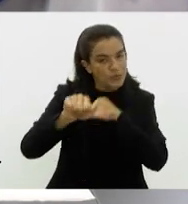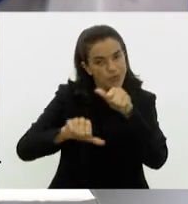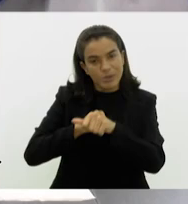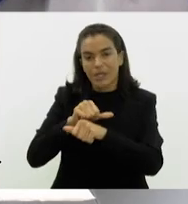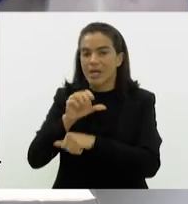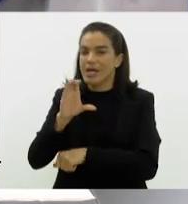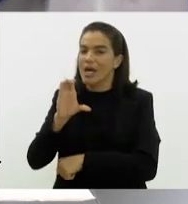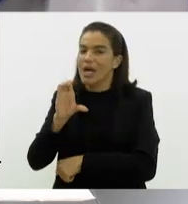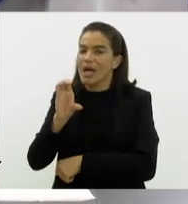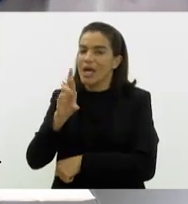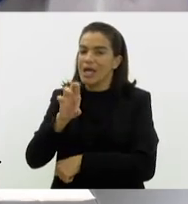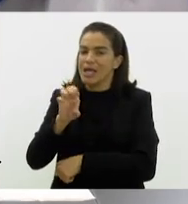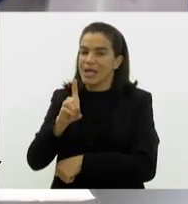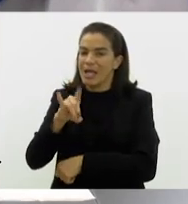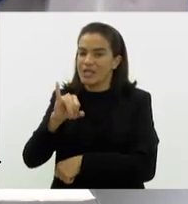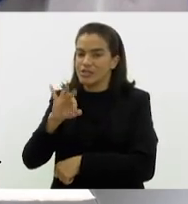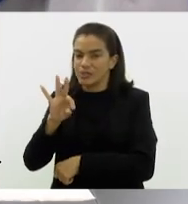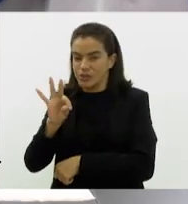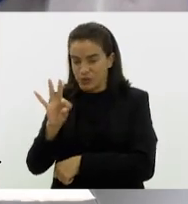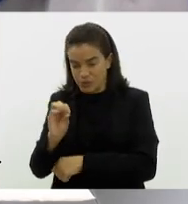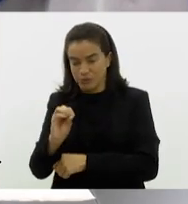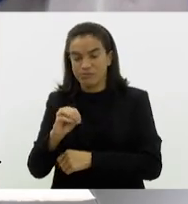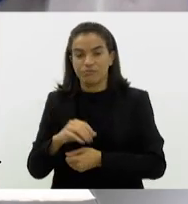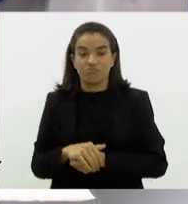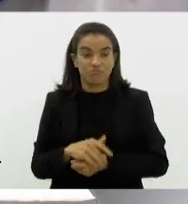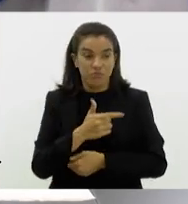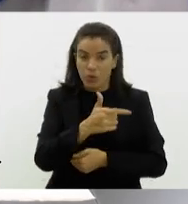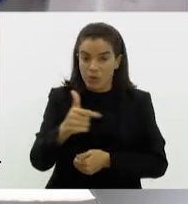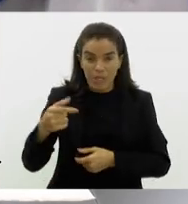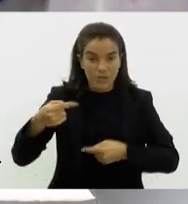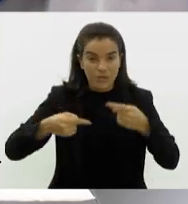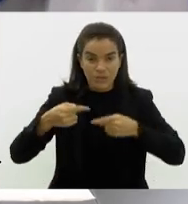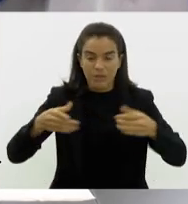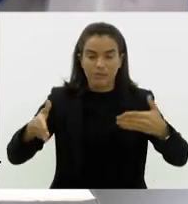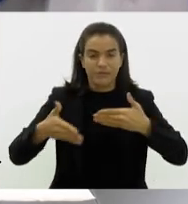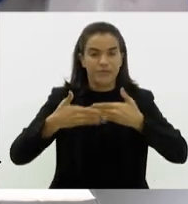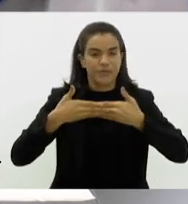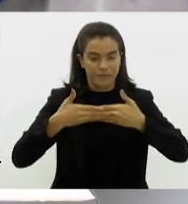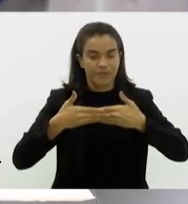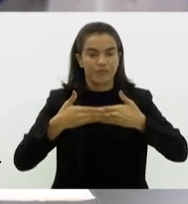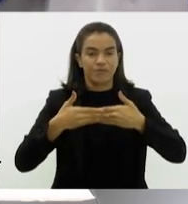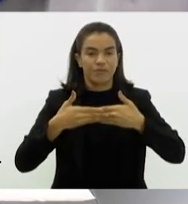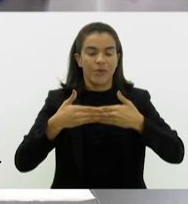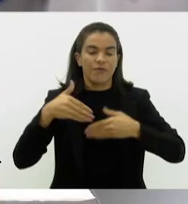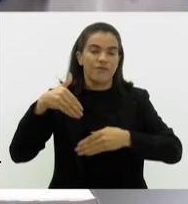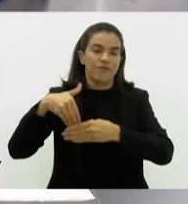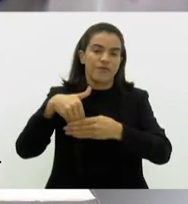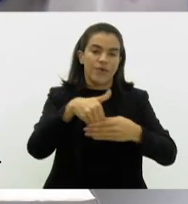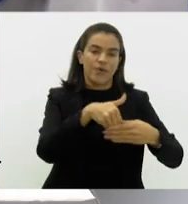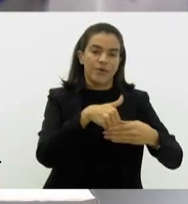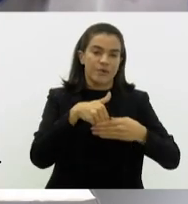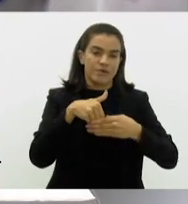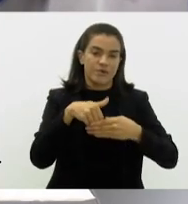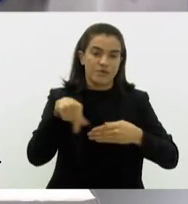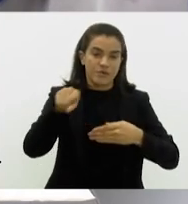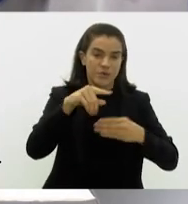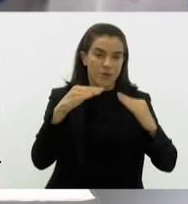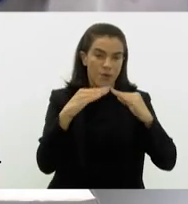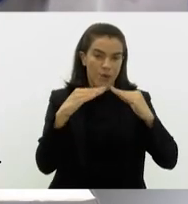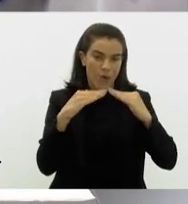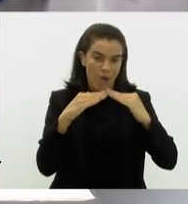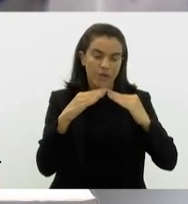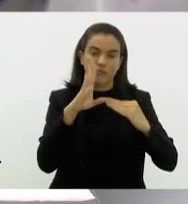Perfeito. Pode ser dessa forma? Então... Não havendo quem queira discutir, encerrada a discussão. Em votação, os senhores que